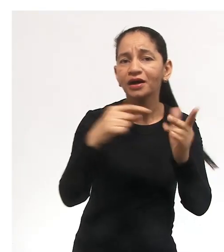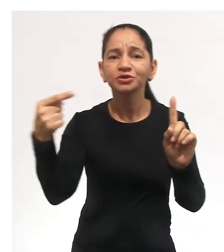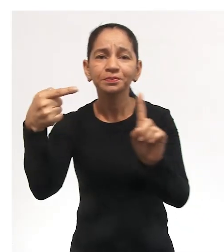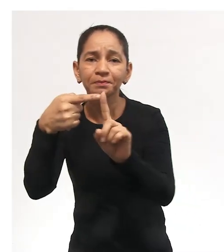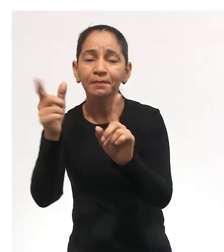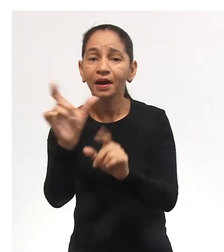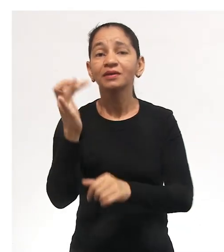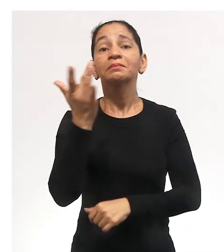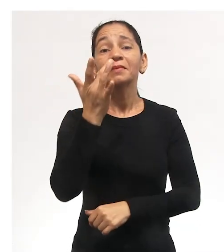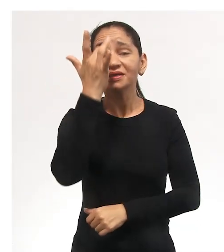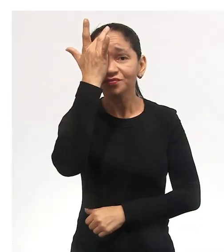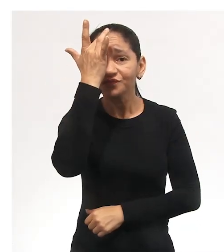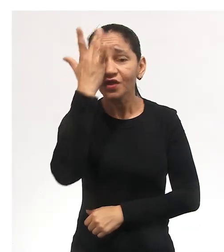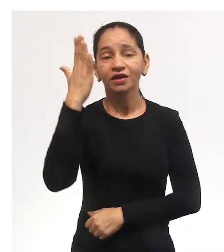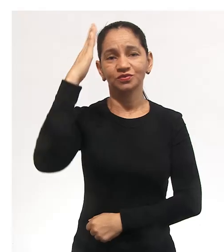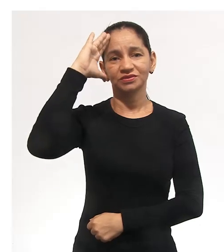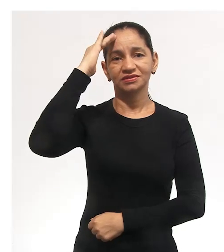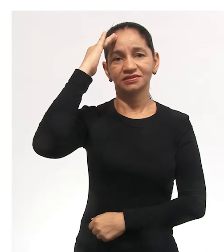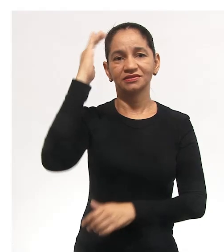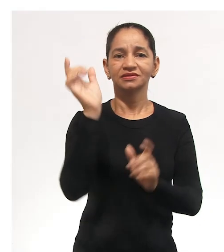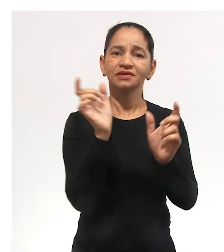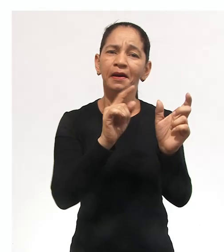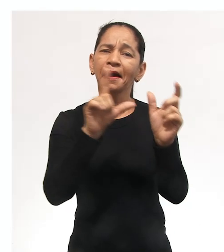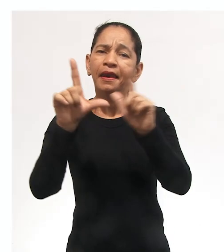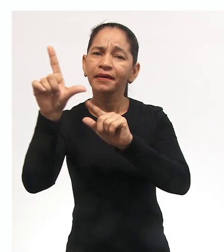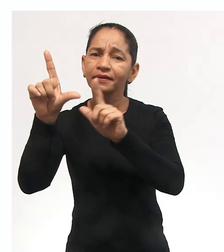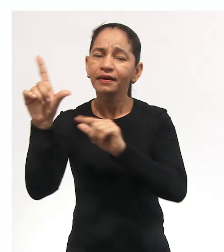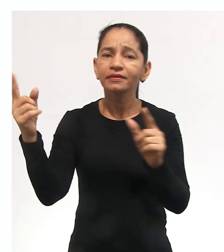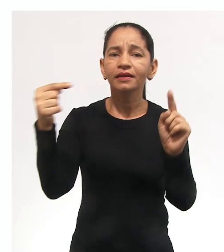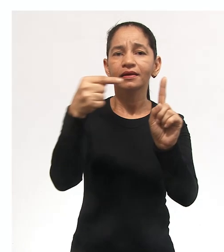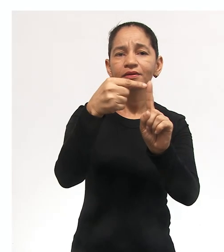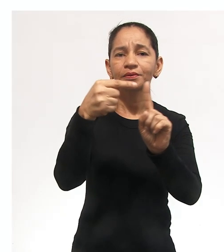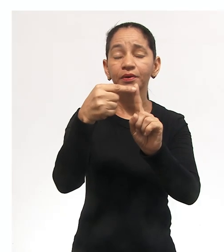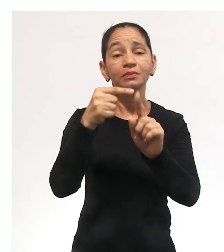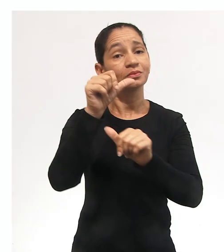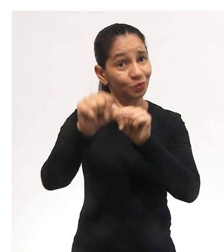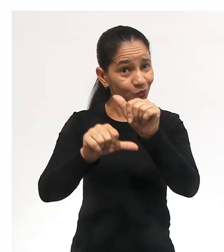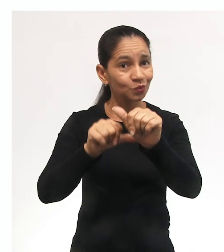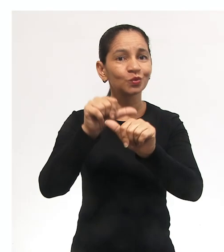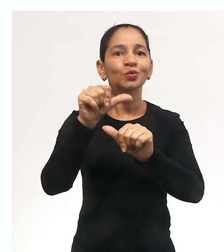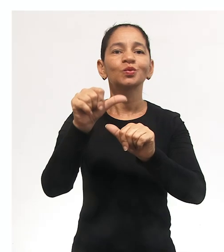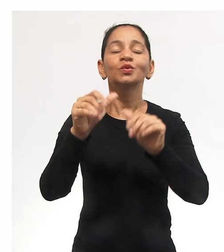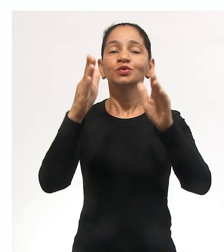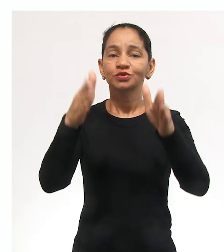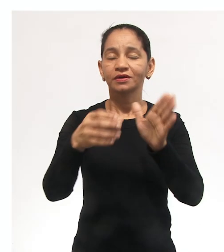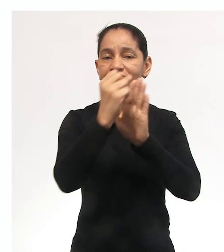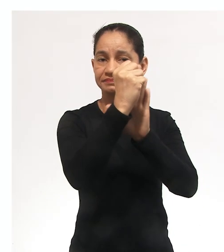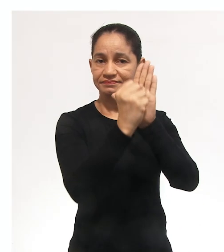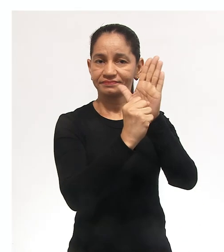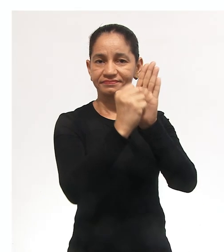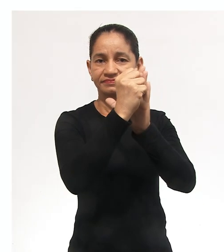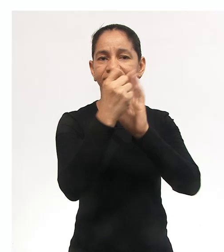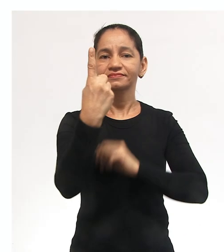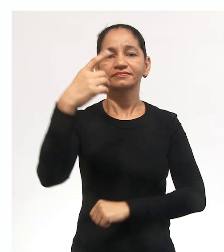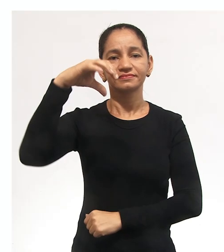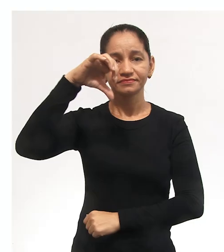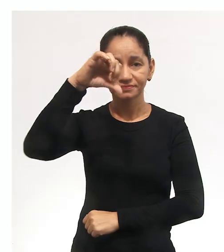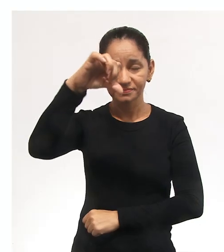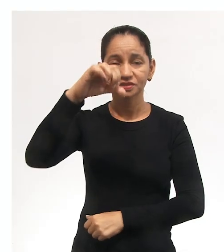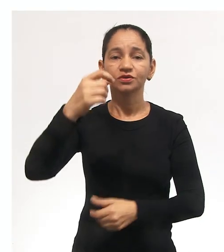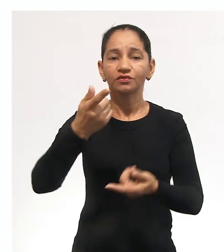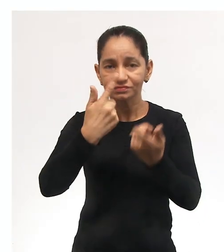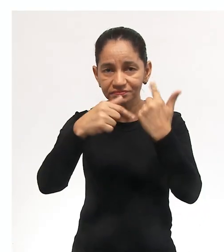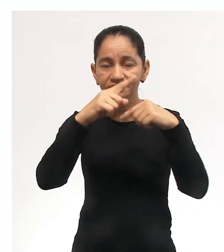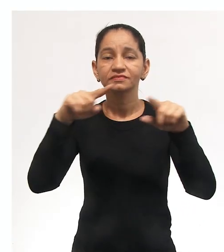para facilitar o ensino. Então vejam que houve mudanças, No século XIX, a revolução da educação,